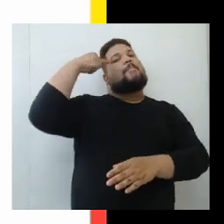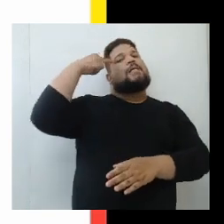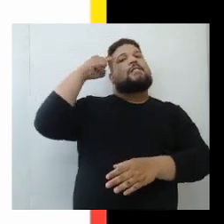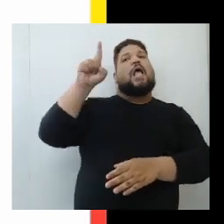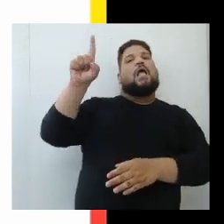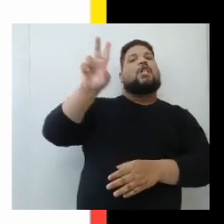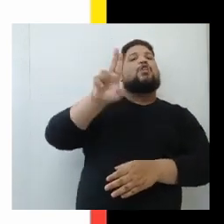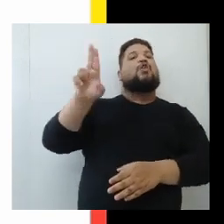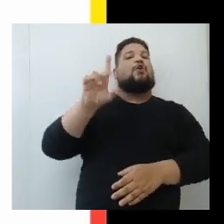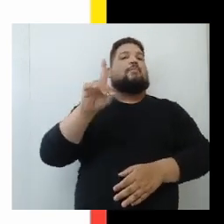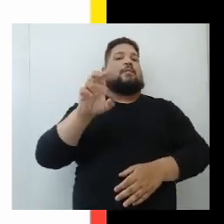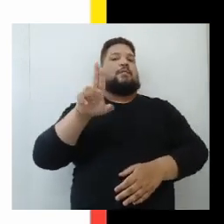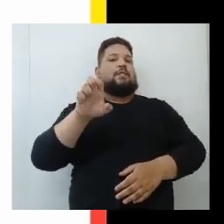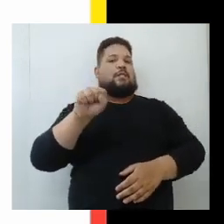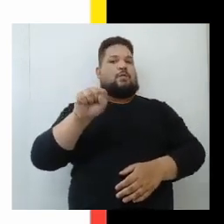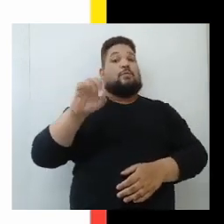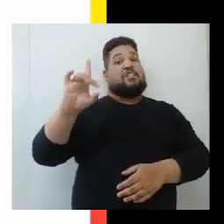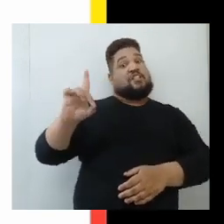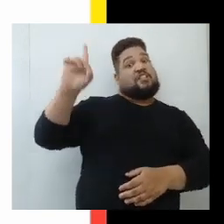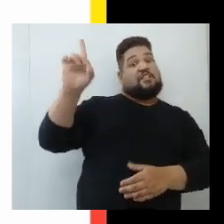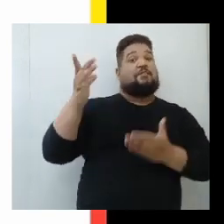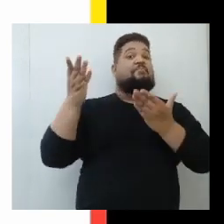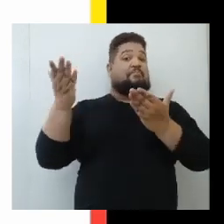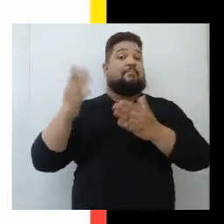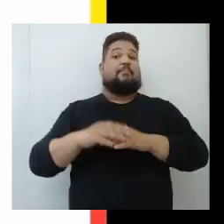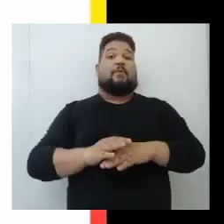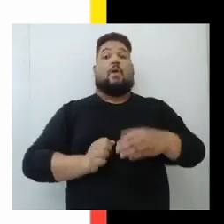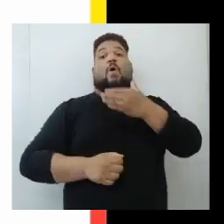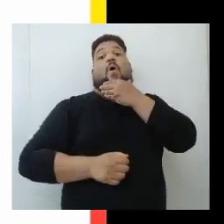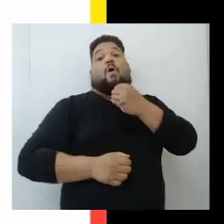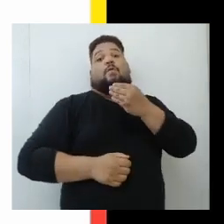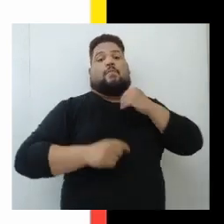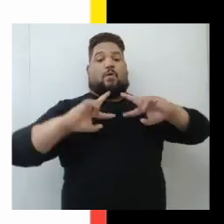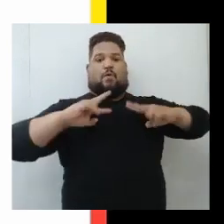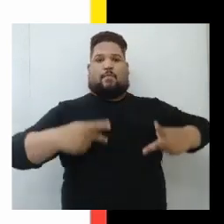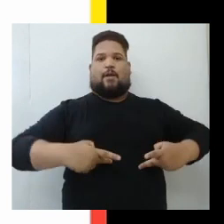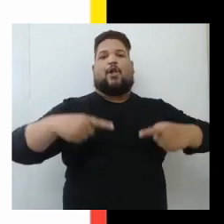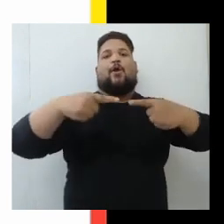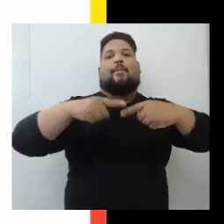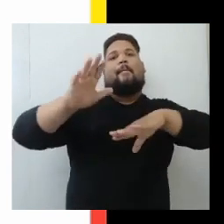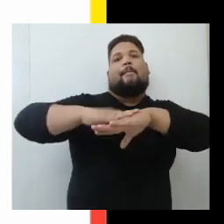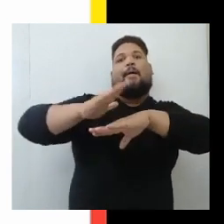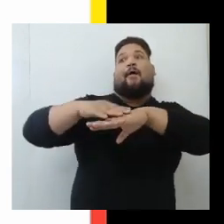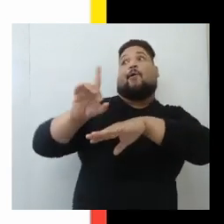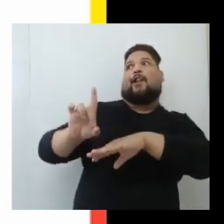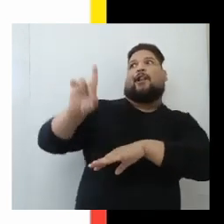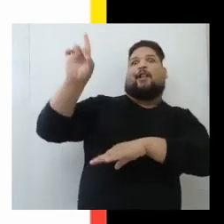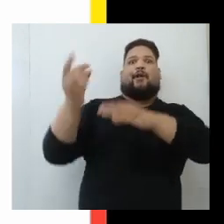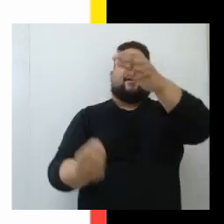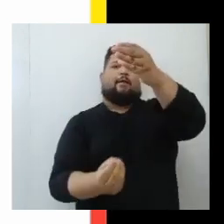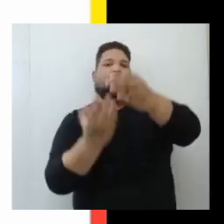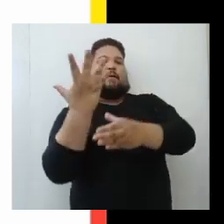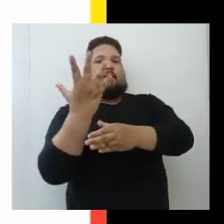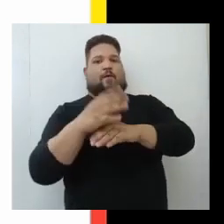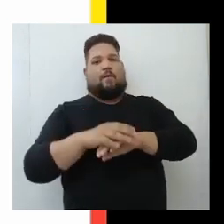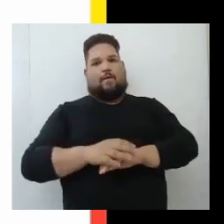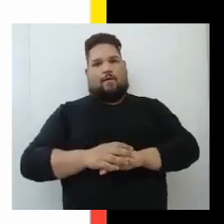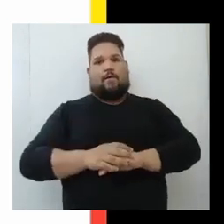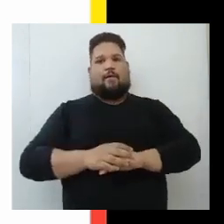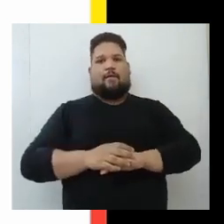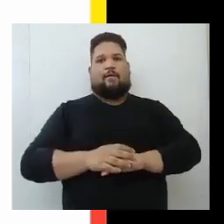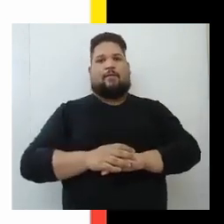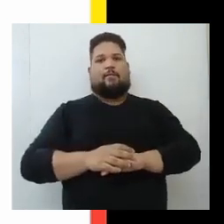superior de Deus. Então, o homem seria uma criação divina. Então, desde as